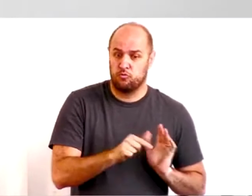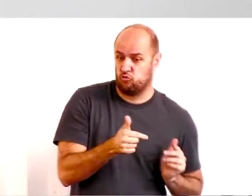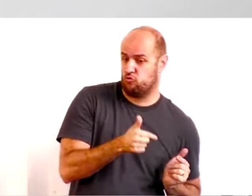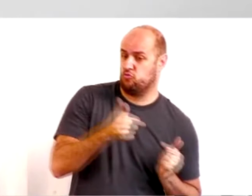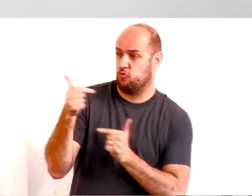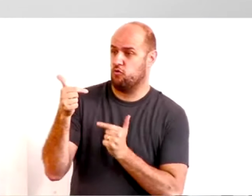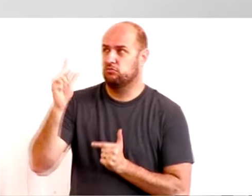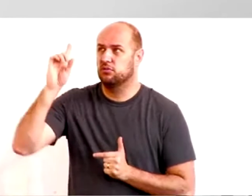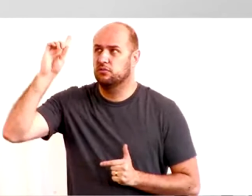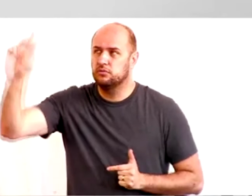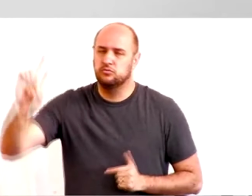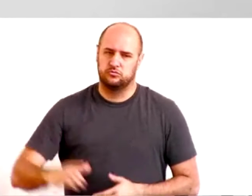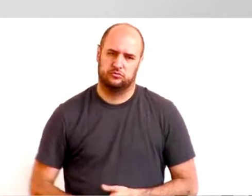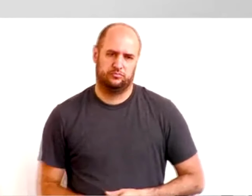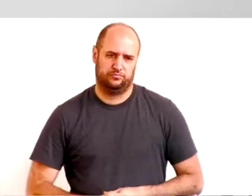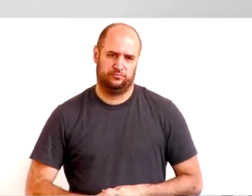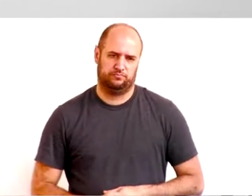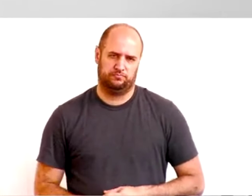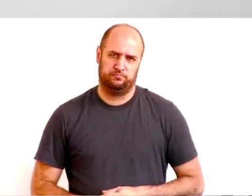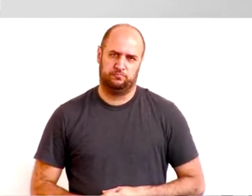Deus.